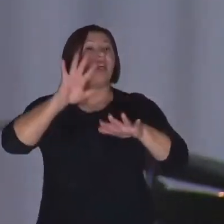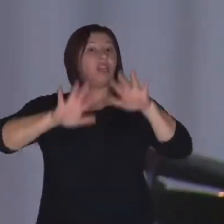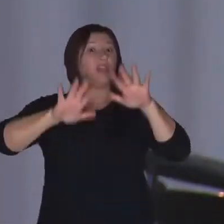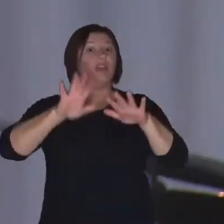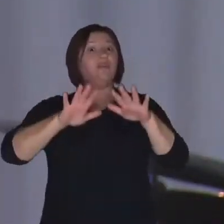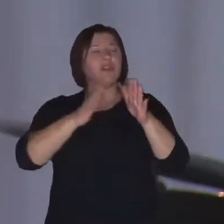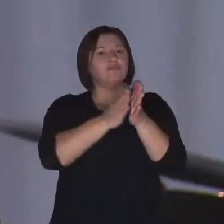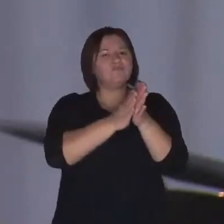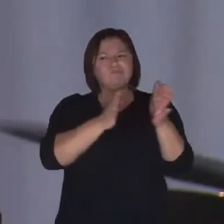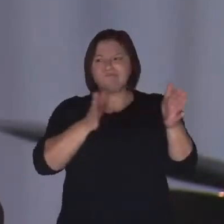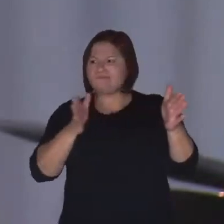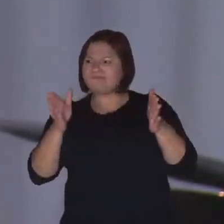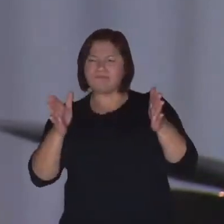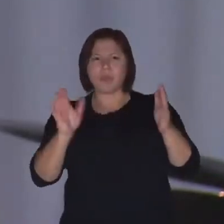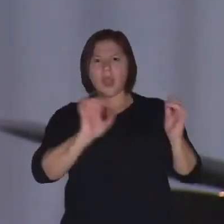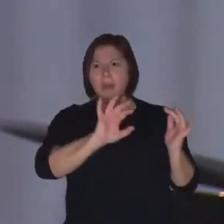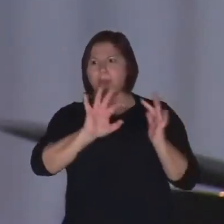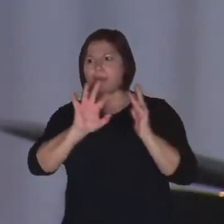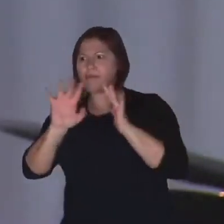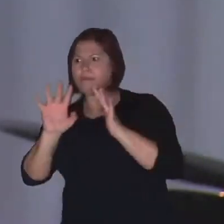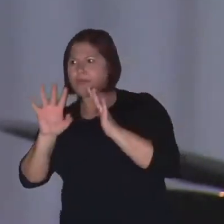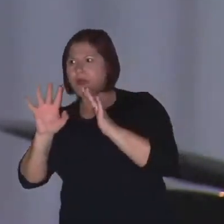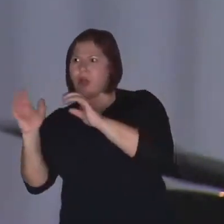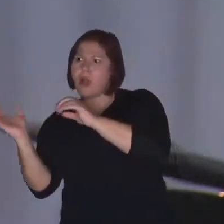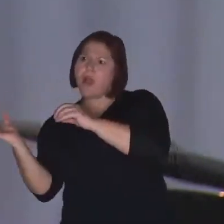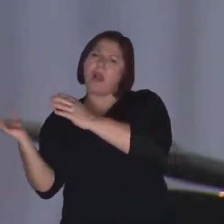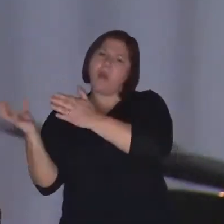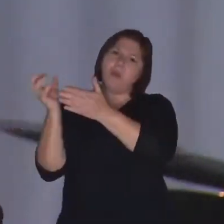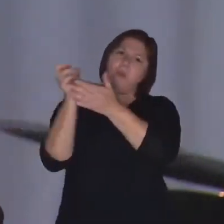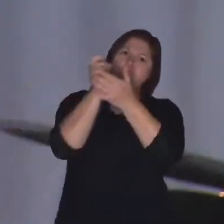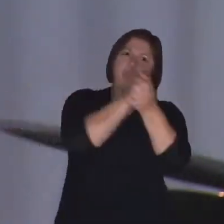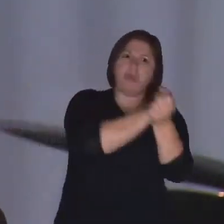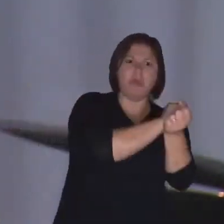morrido. Só que ele estava em lugares altos.